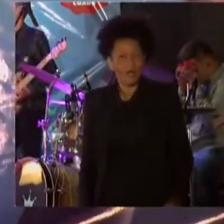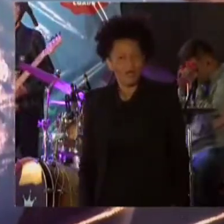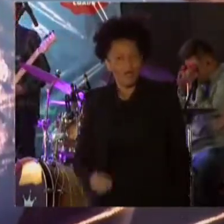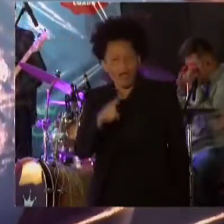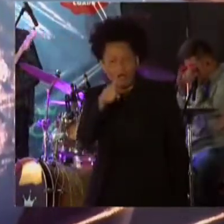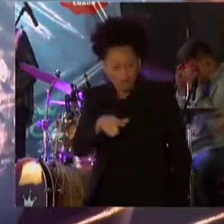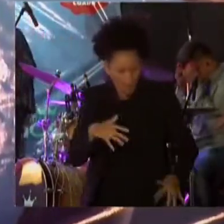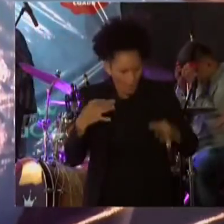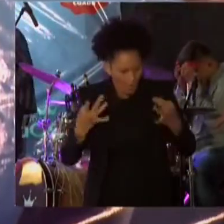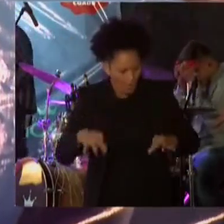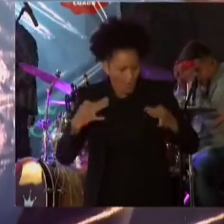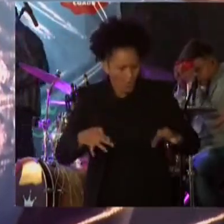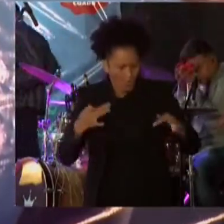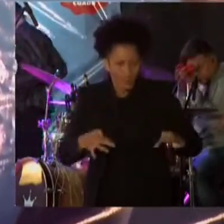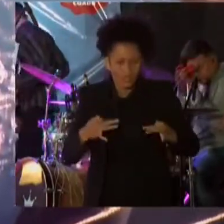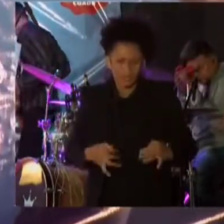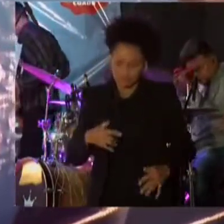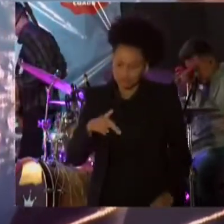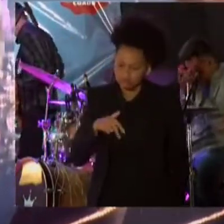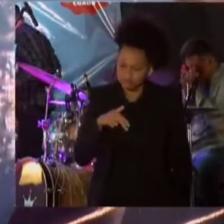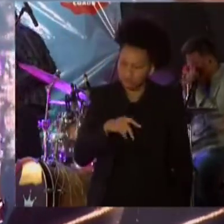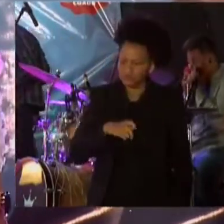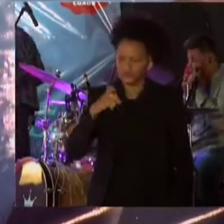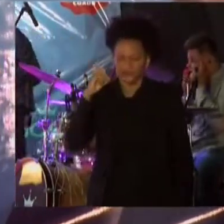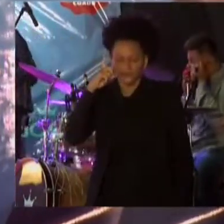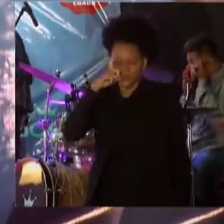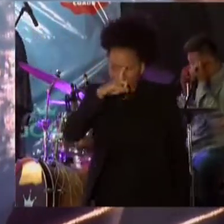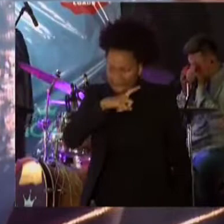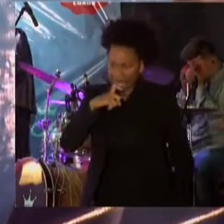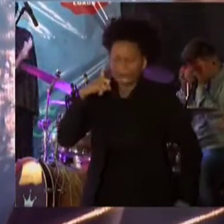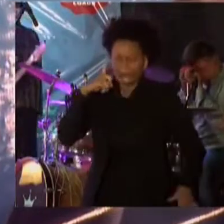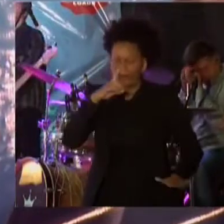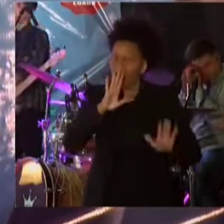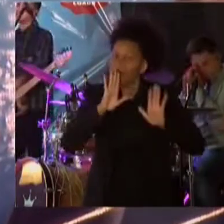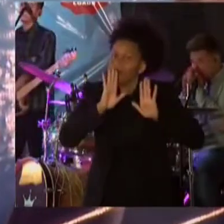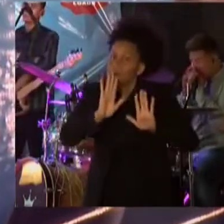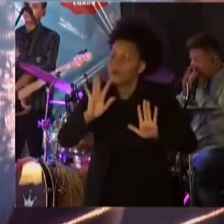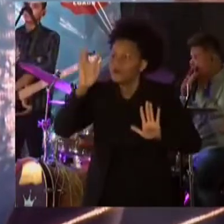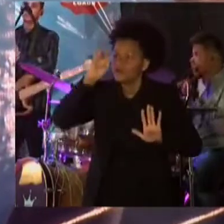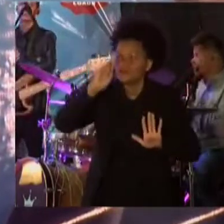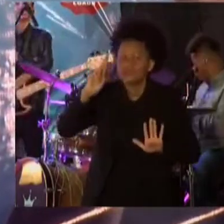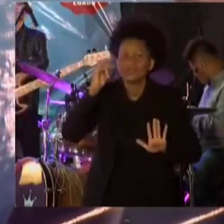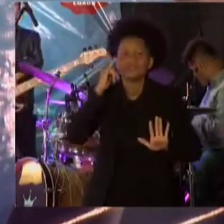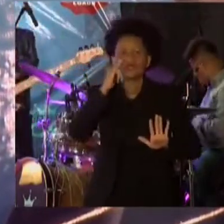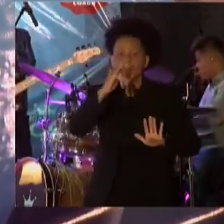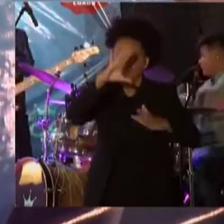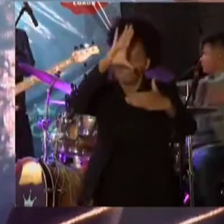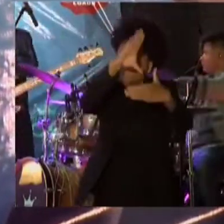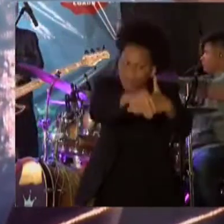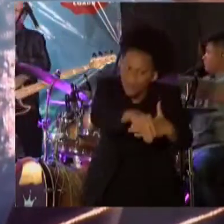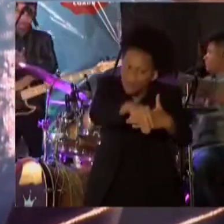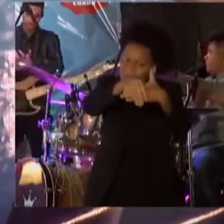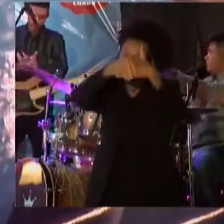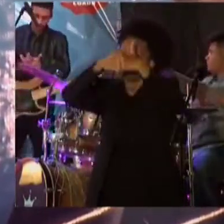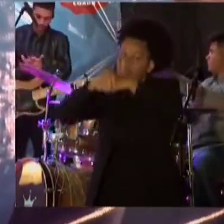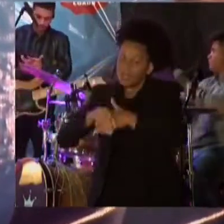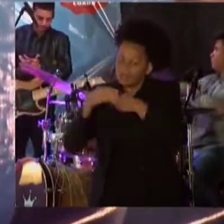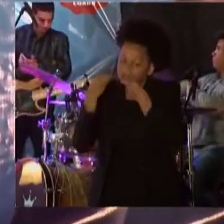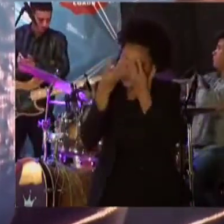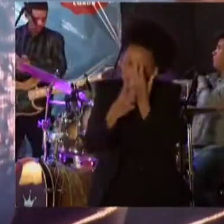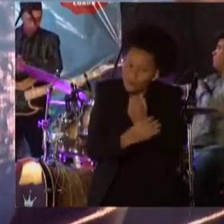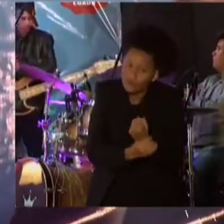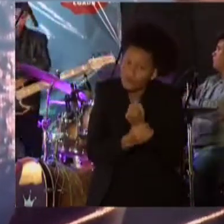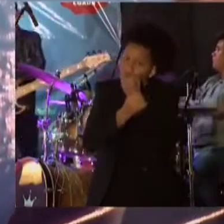Pode estar doendo, você pode estar caminhando com dificuldade, mas o Senhor está te tomando pela tua mão e te sustentando